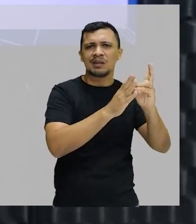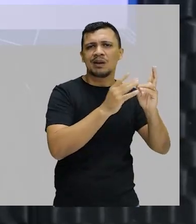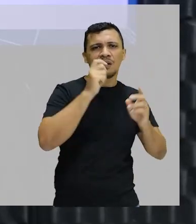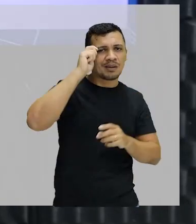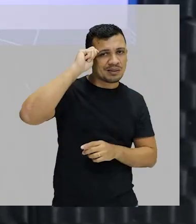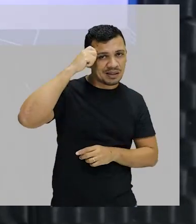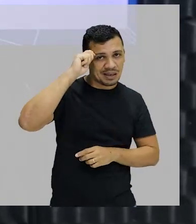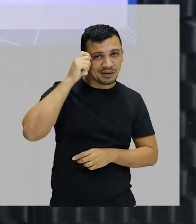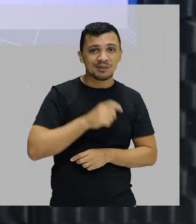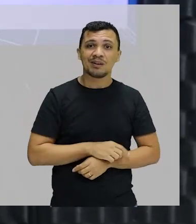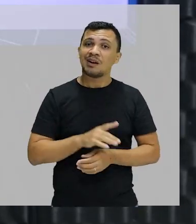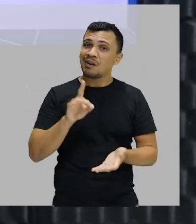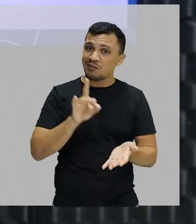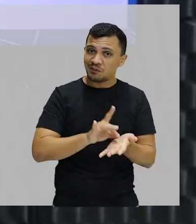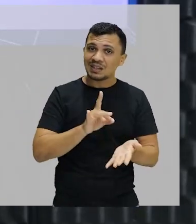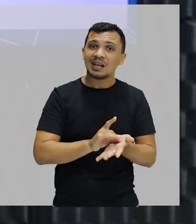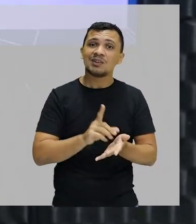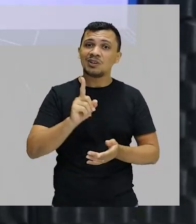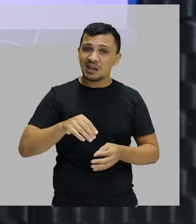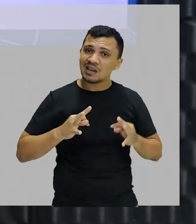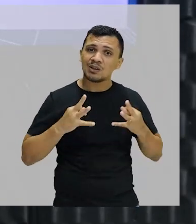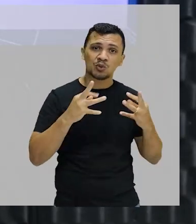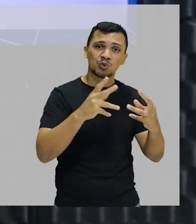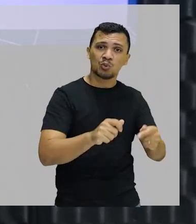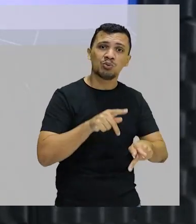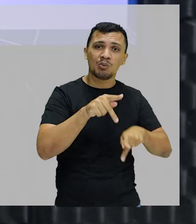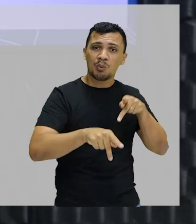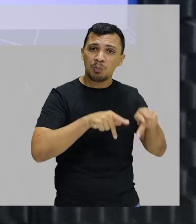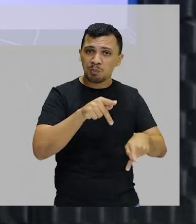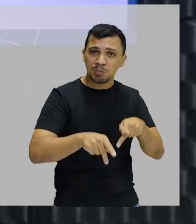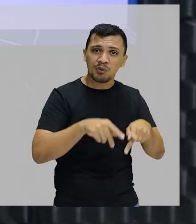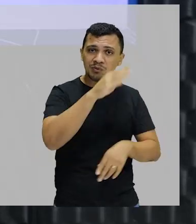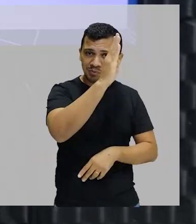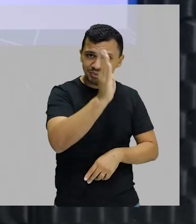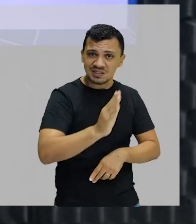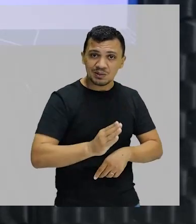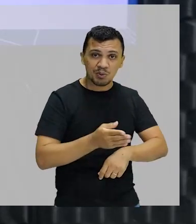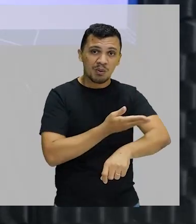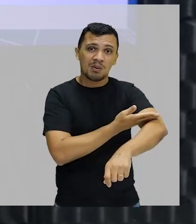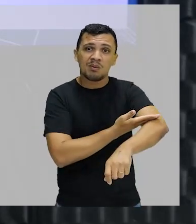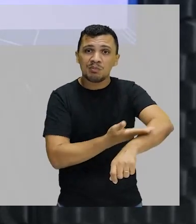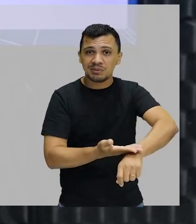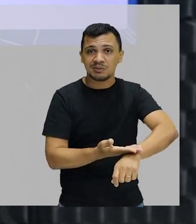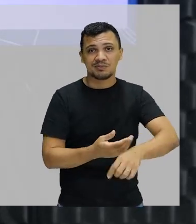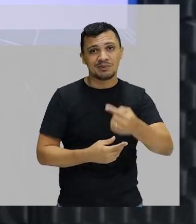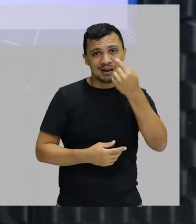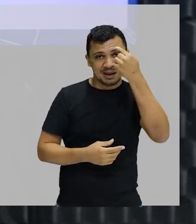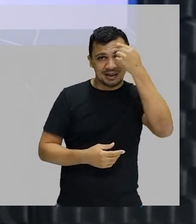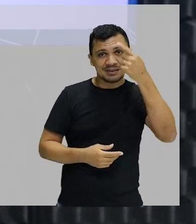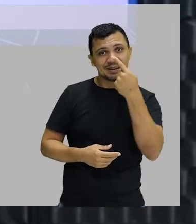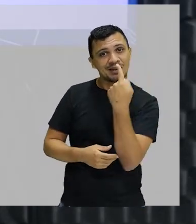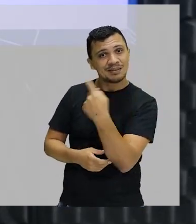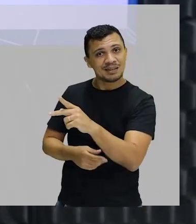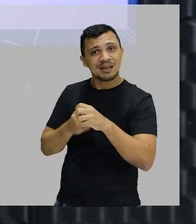literalmente embranquecer 100% a população. Essa era a ideia do Renato Kell lá em 1939,